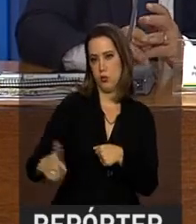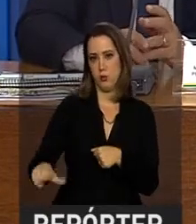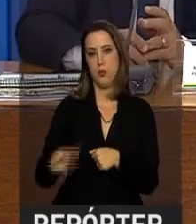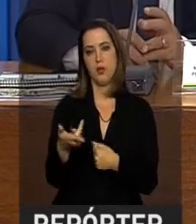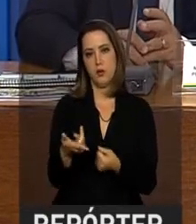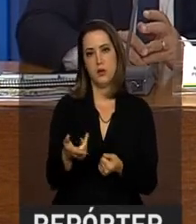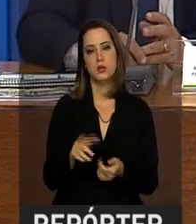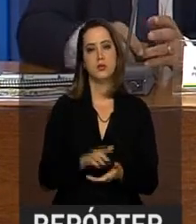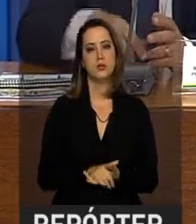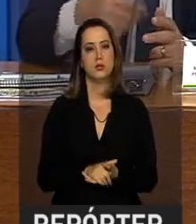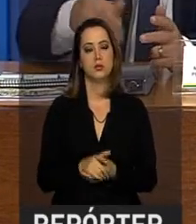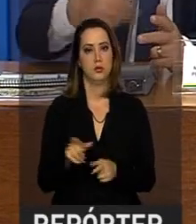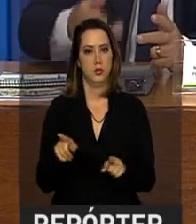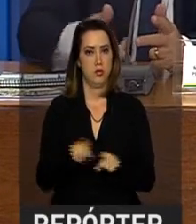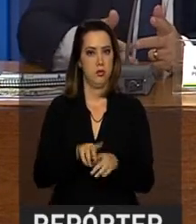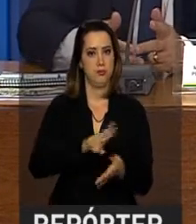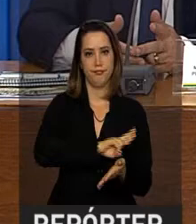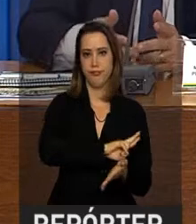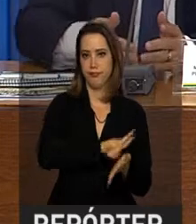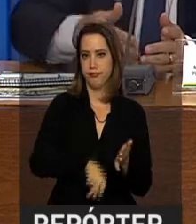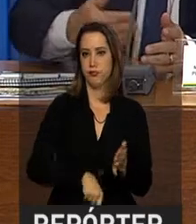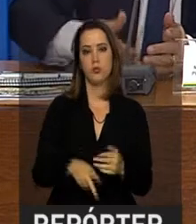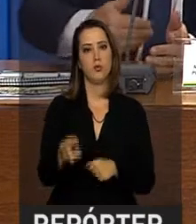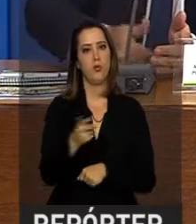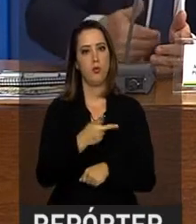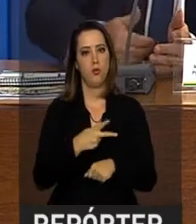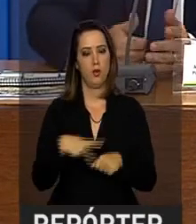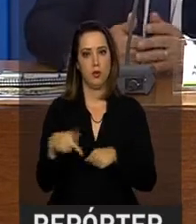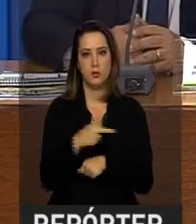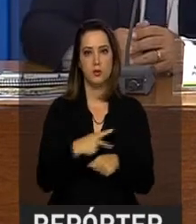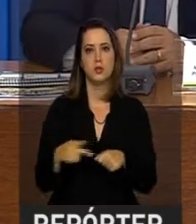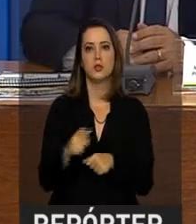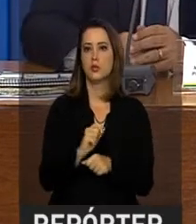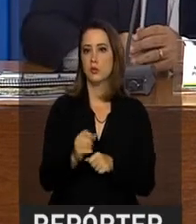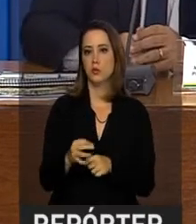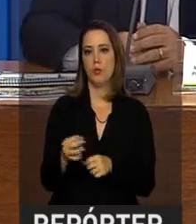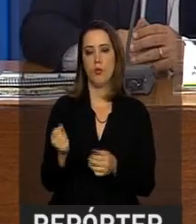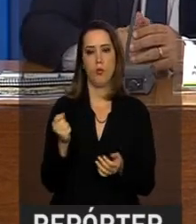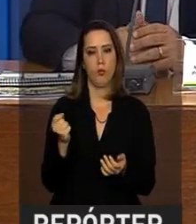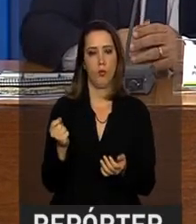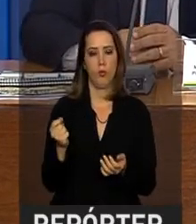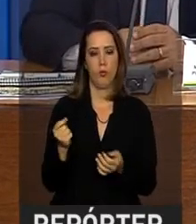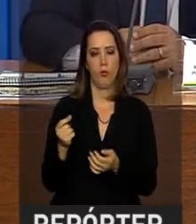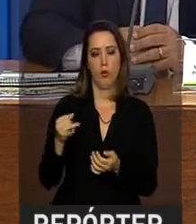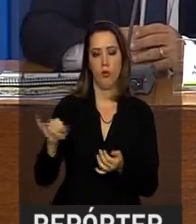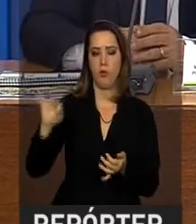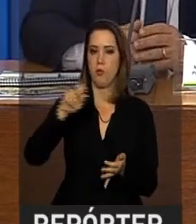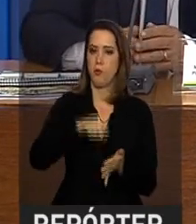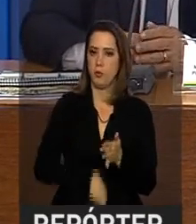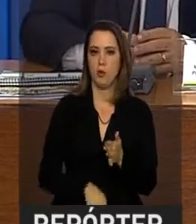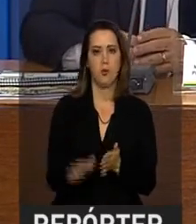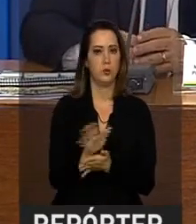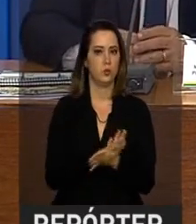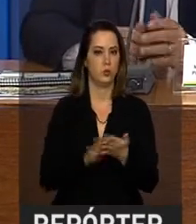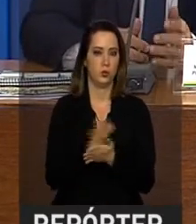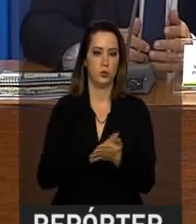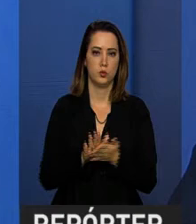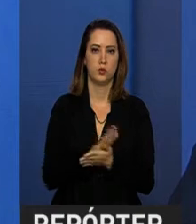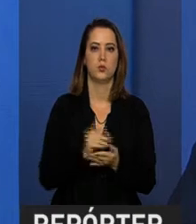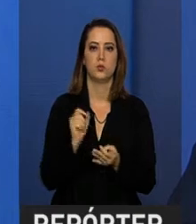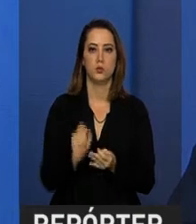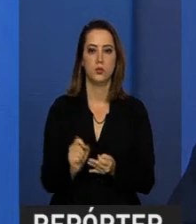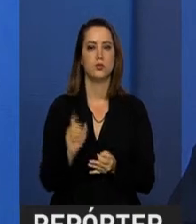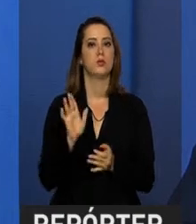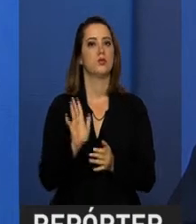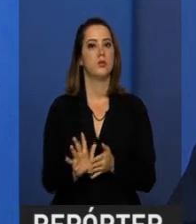méxico que são outros dois produtores além de outros países também não há sinalização para o abastecimento a redução dos preços é